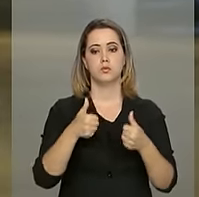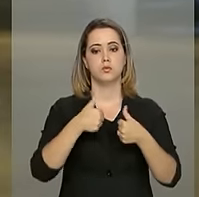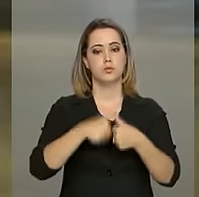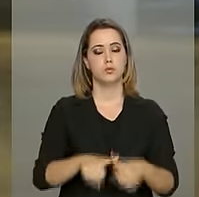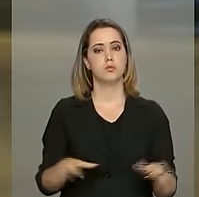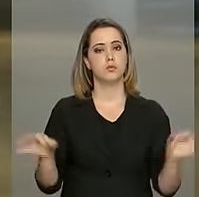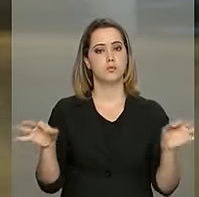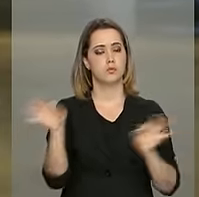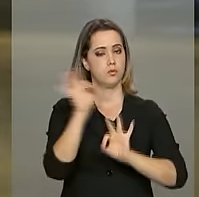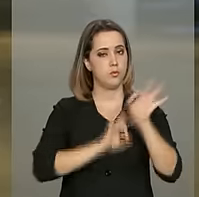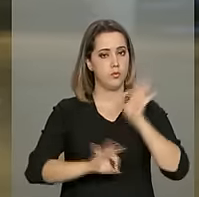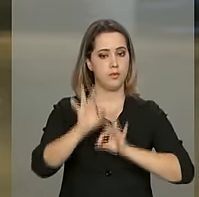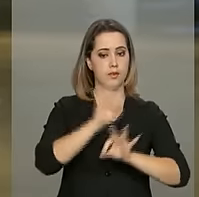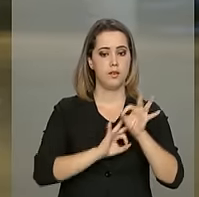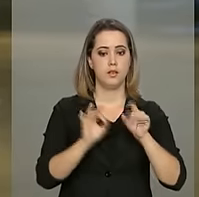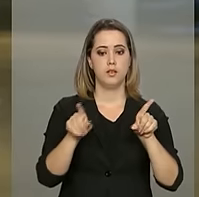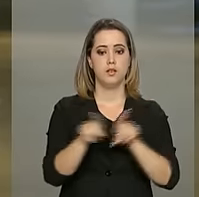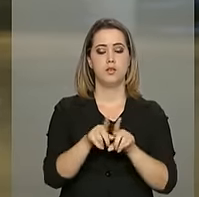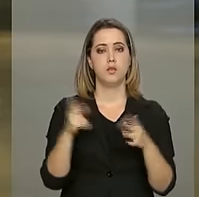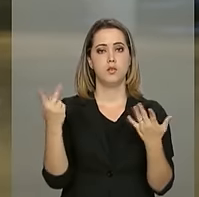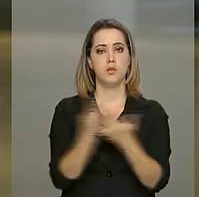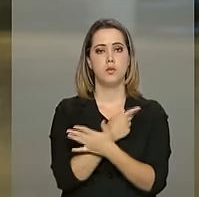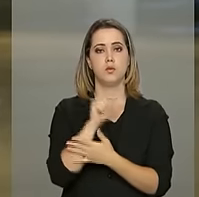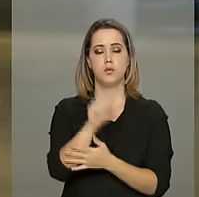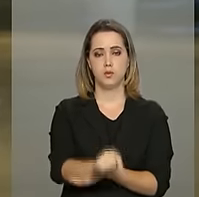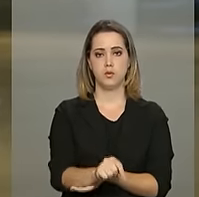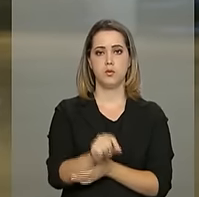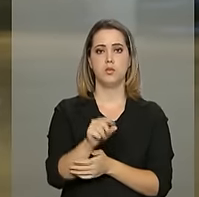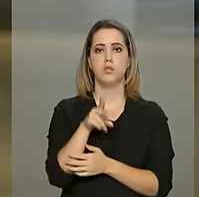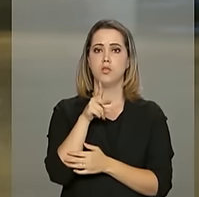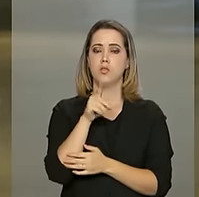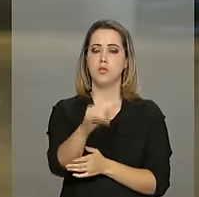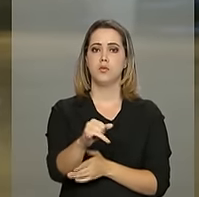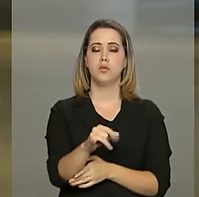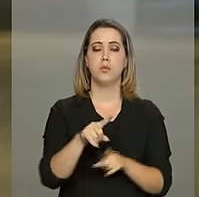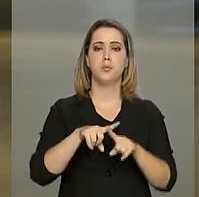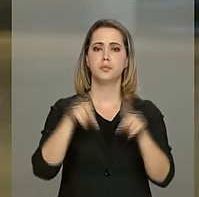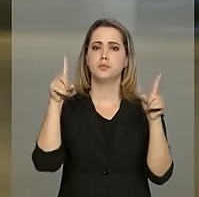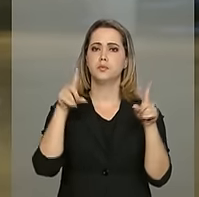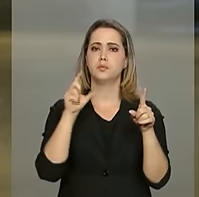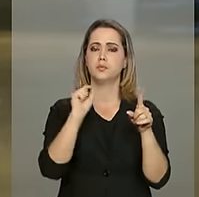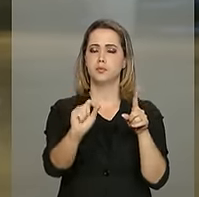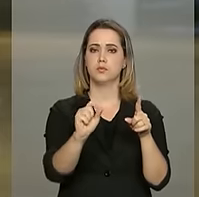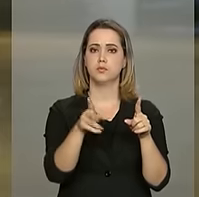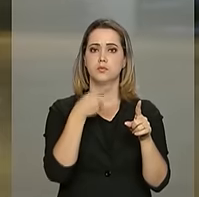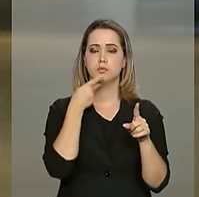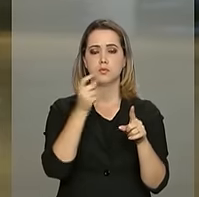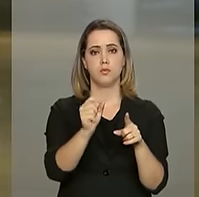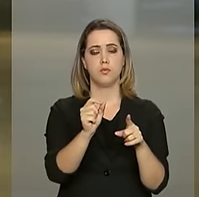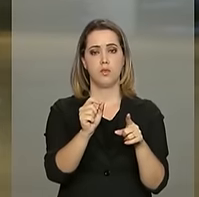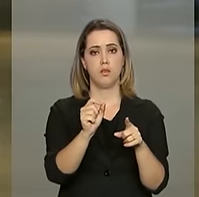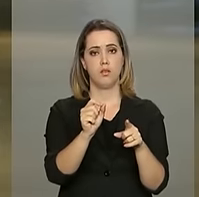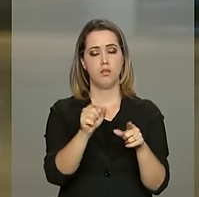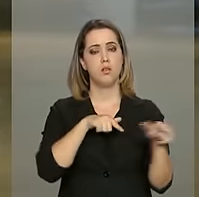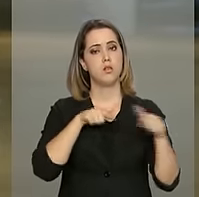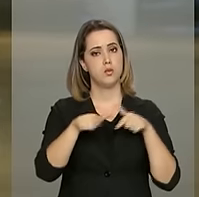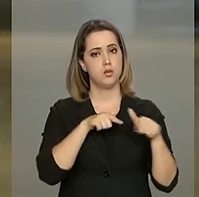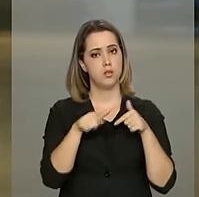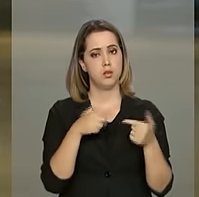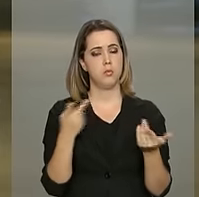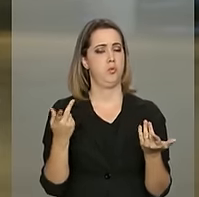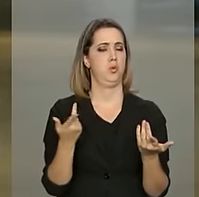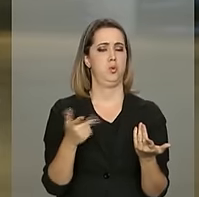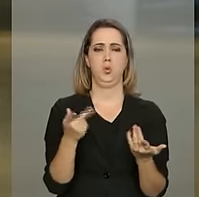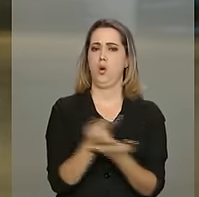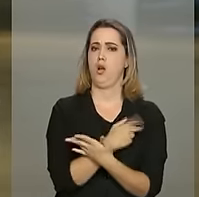em fase de preparação e devem ocorrer dentro dos próximos dias. Porém, segundo ele, as ações não devem ocorrer em